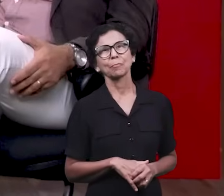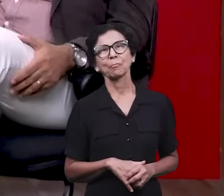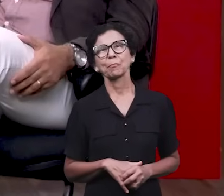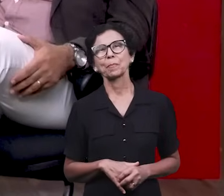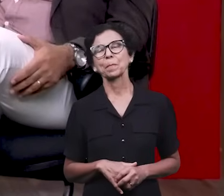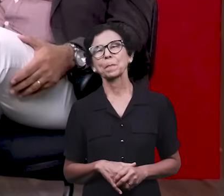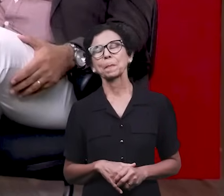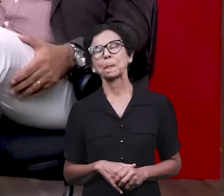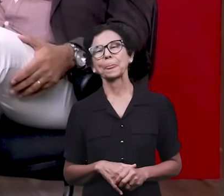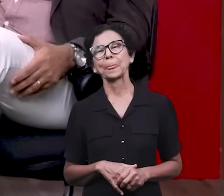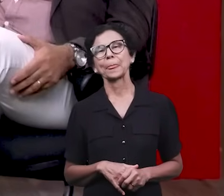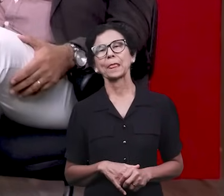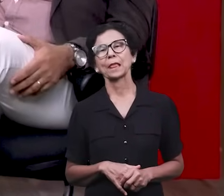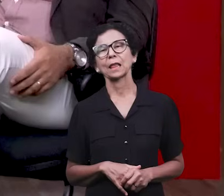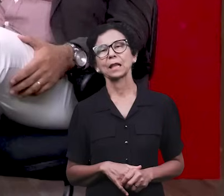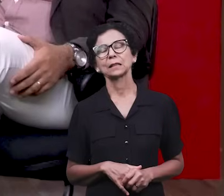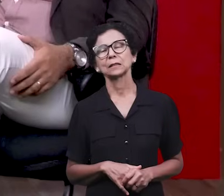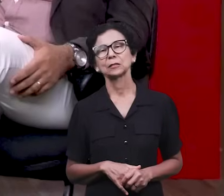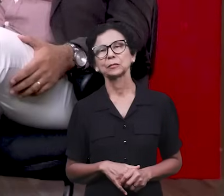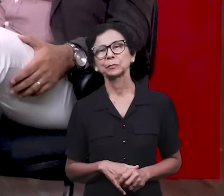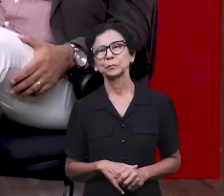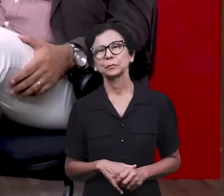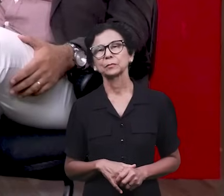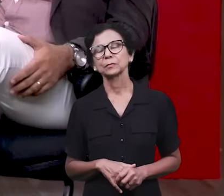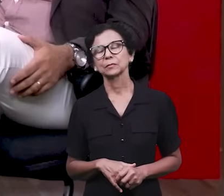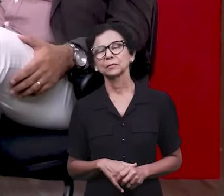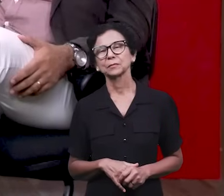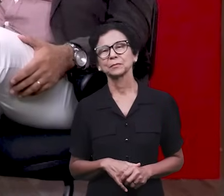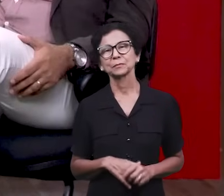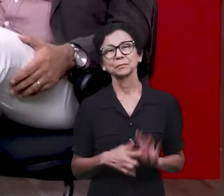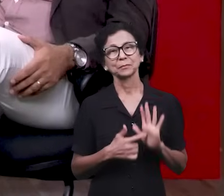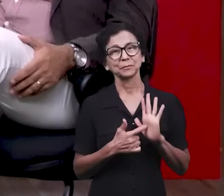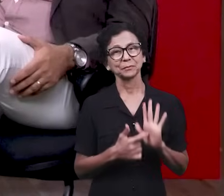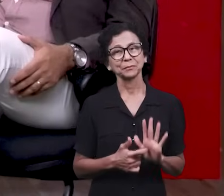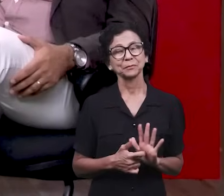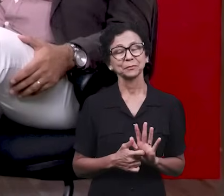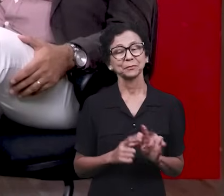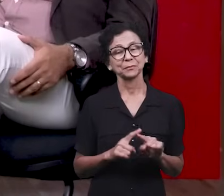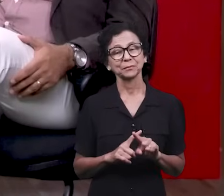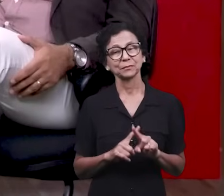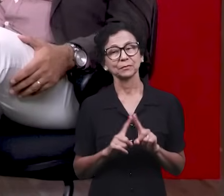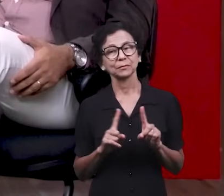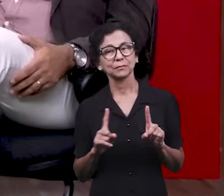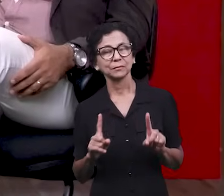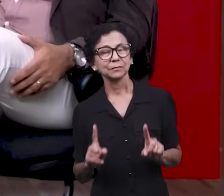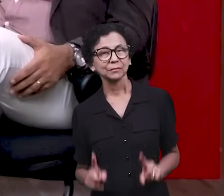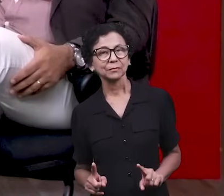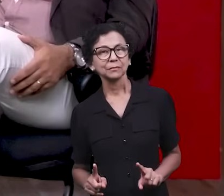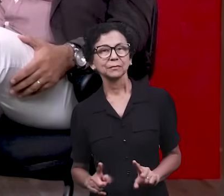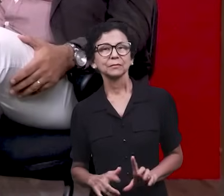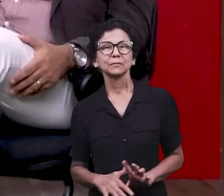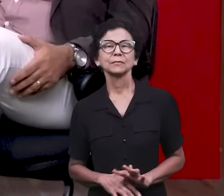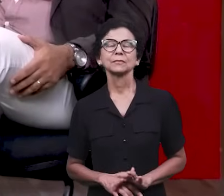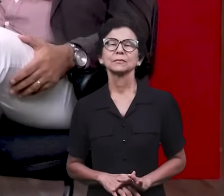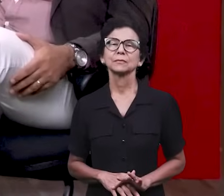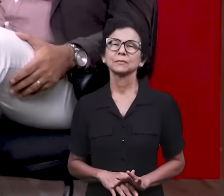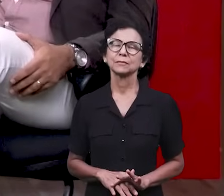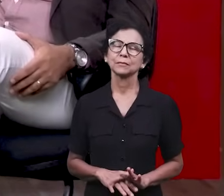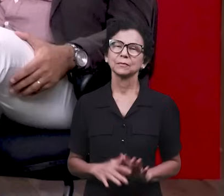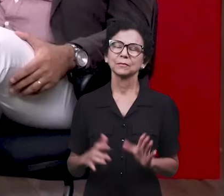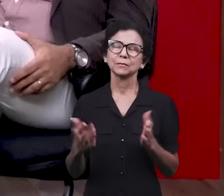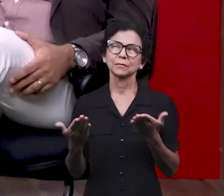vistas, né? Mas a gente procurou essa parte profética, falando de geografia,